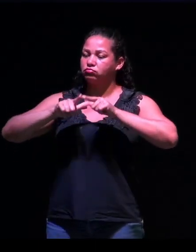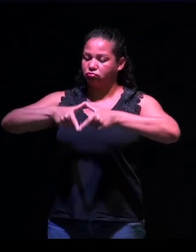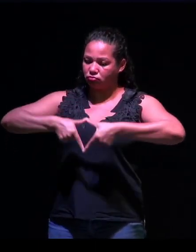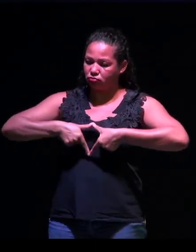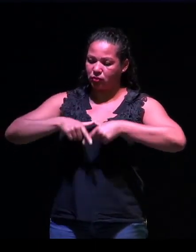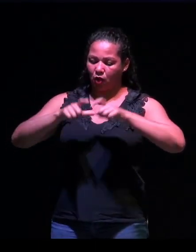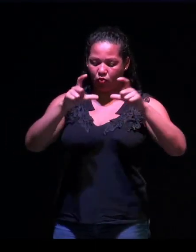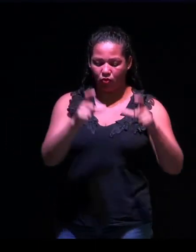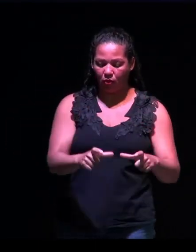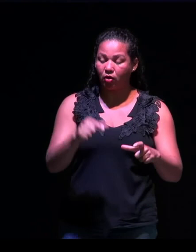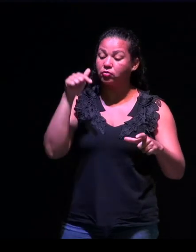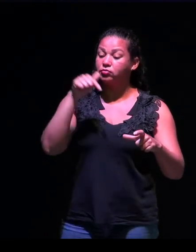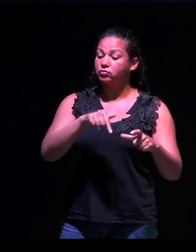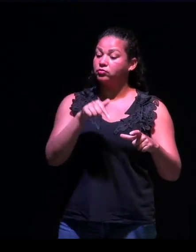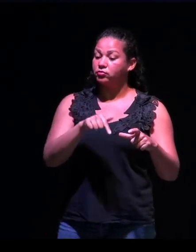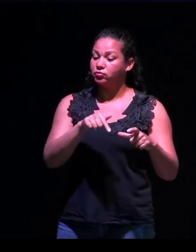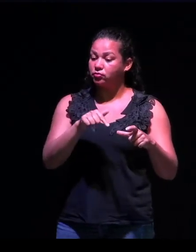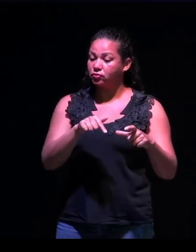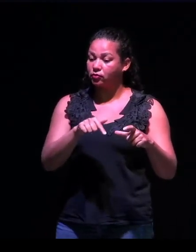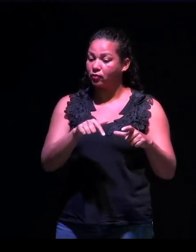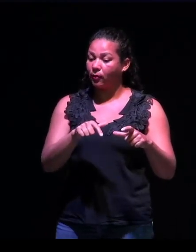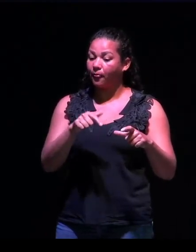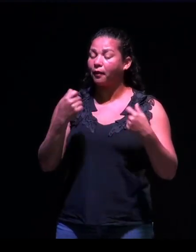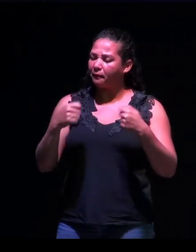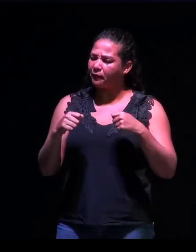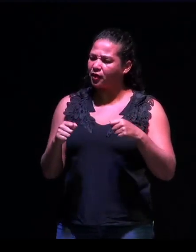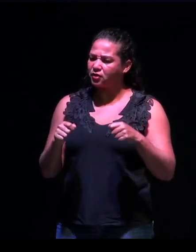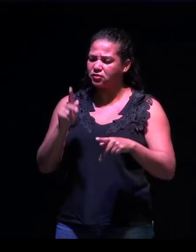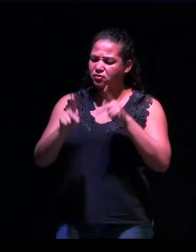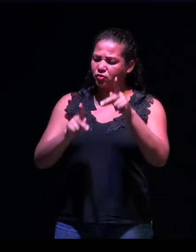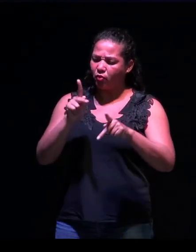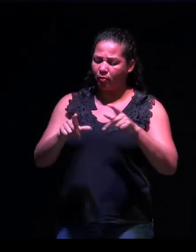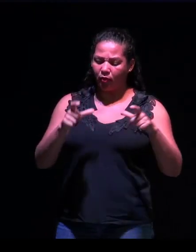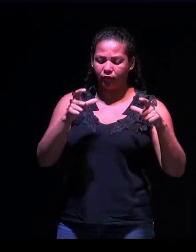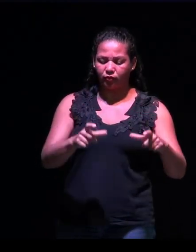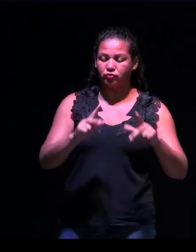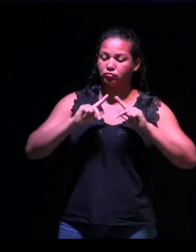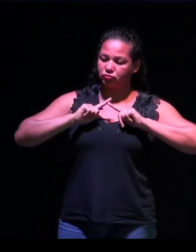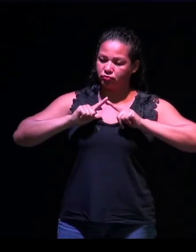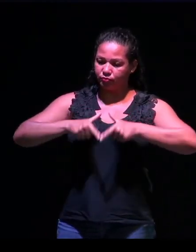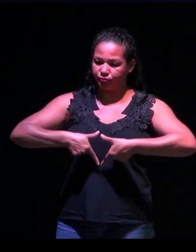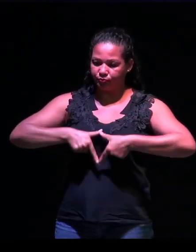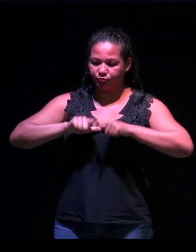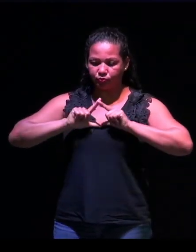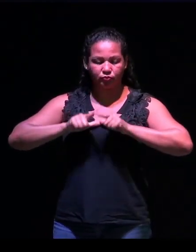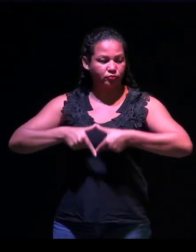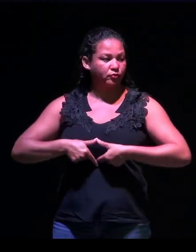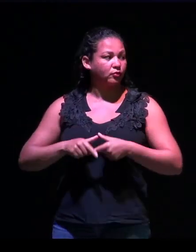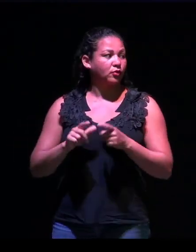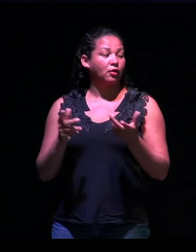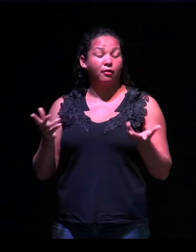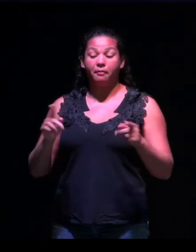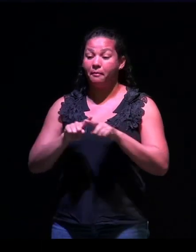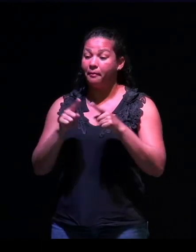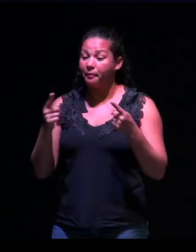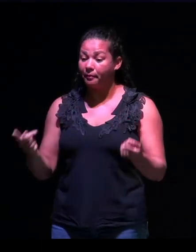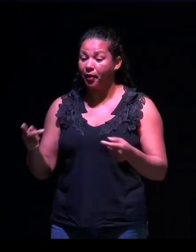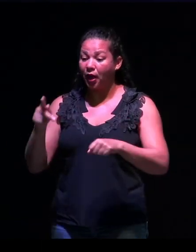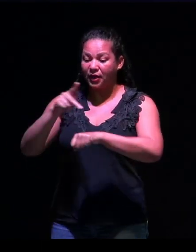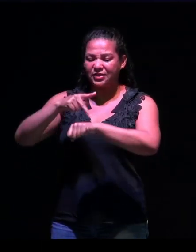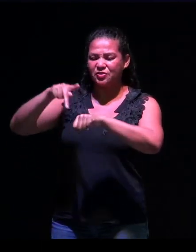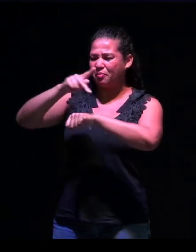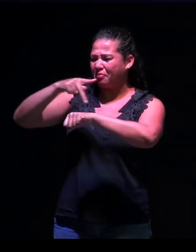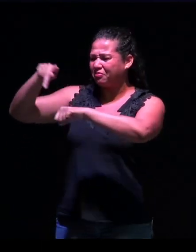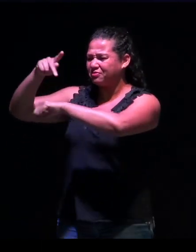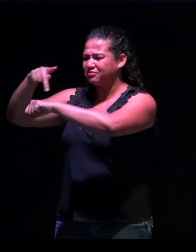era antes, para dar um espaço para eles terem segurança. Só que as nações, como sempre foram contra Israel, porque toda